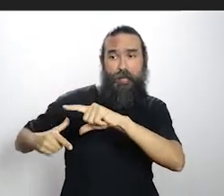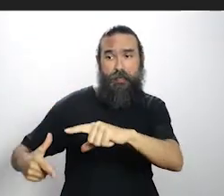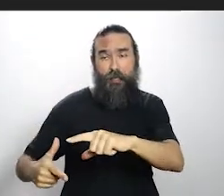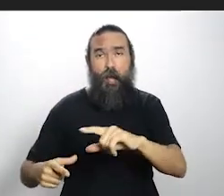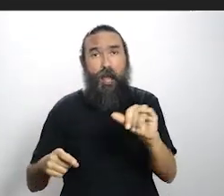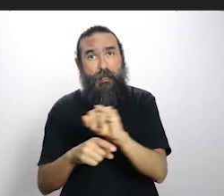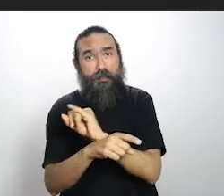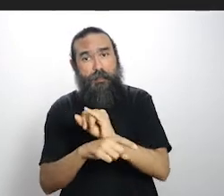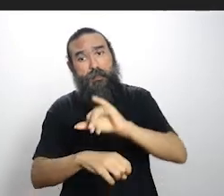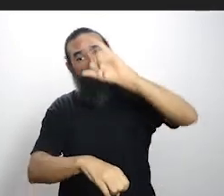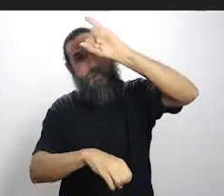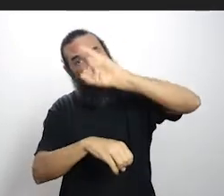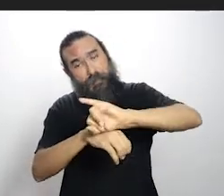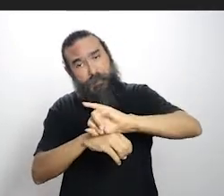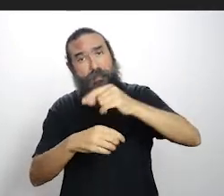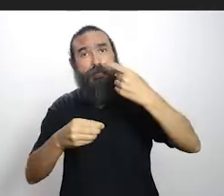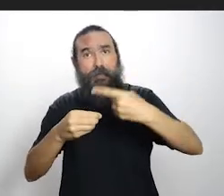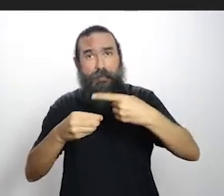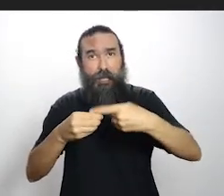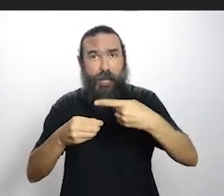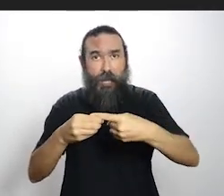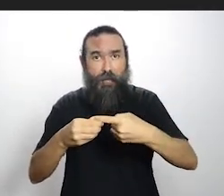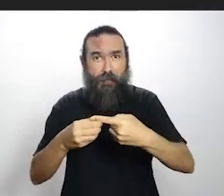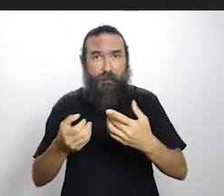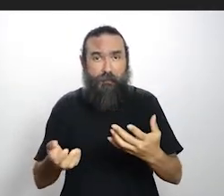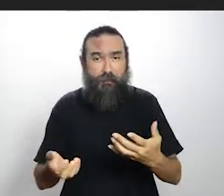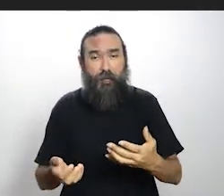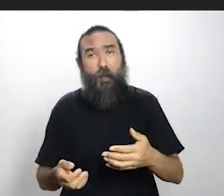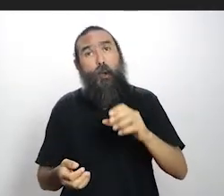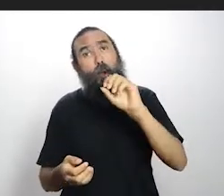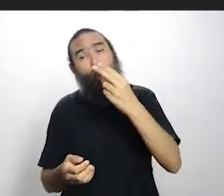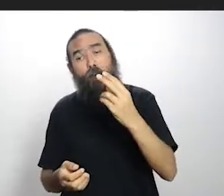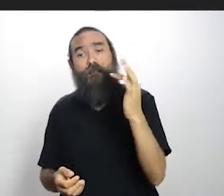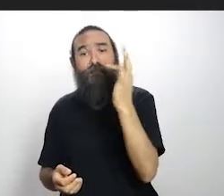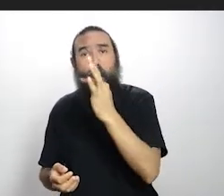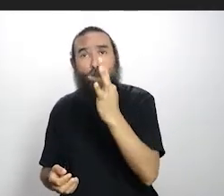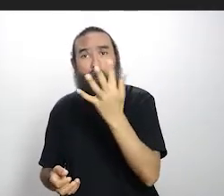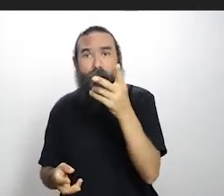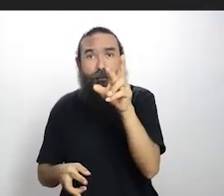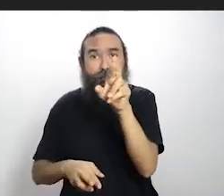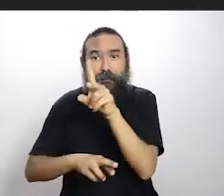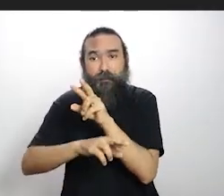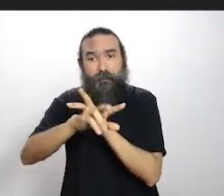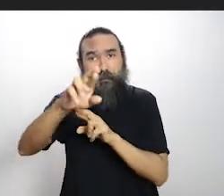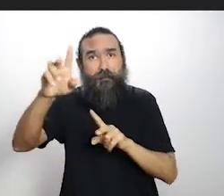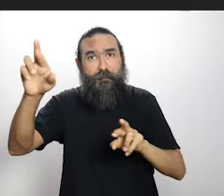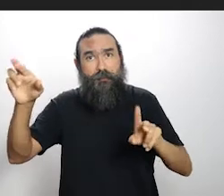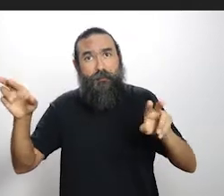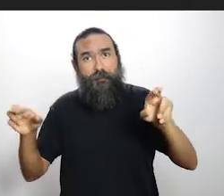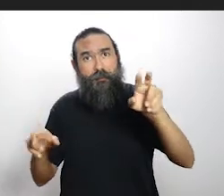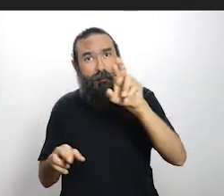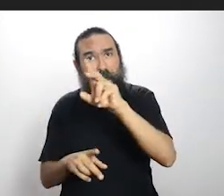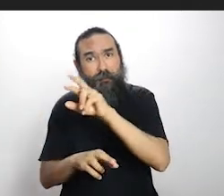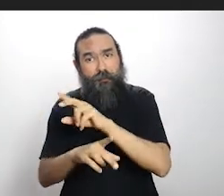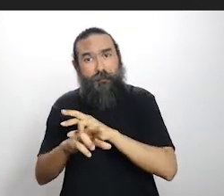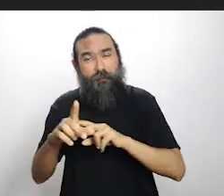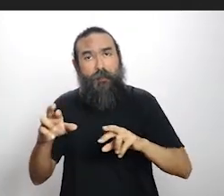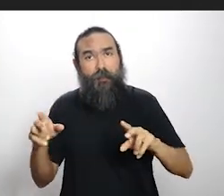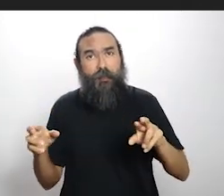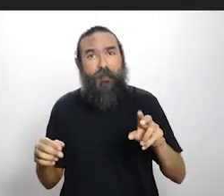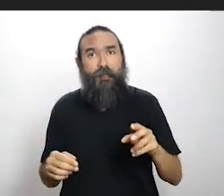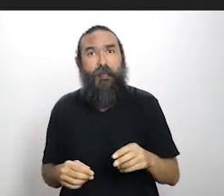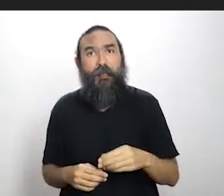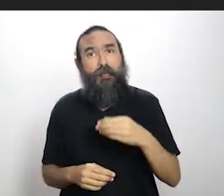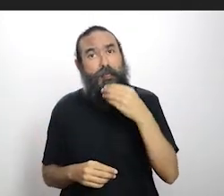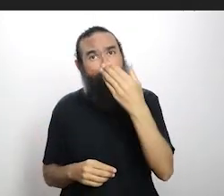quem está no contexto urbano, né, nesse espaço de território, no espaço acadêmico, enfim, o território é do local